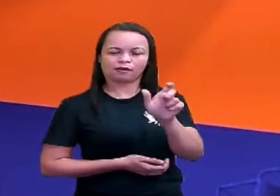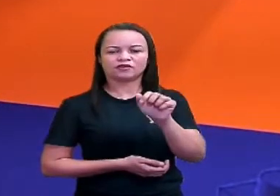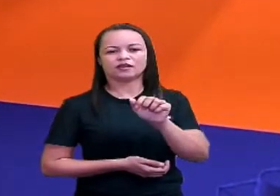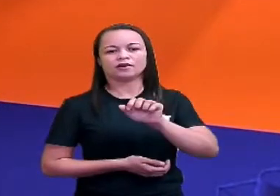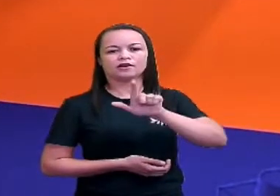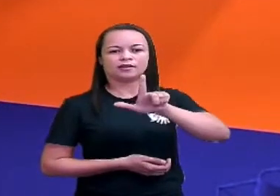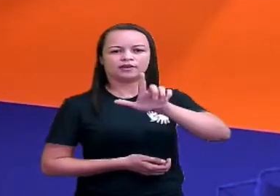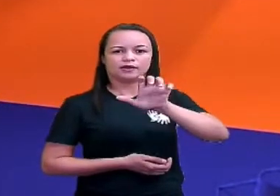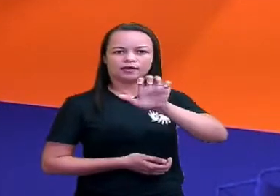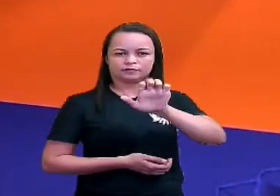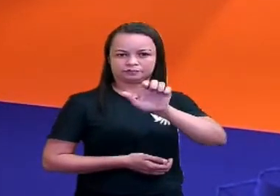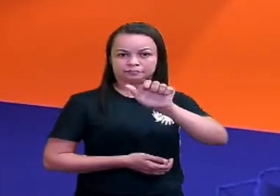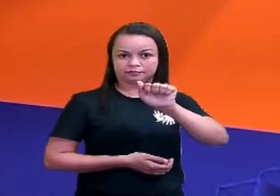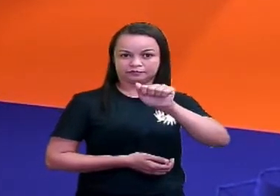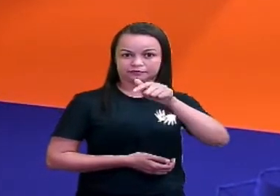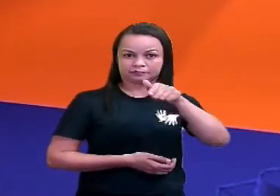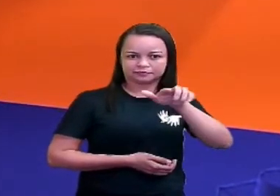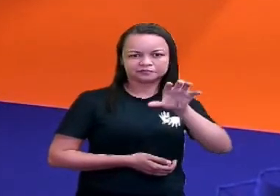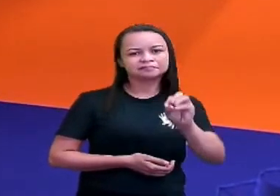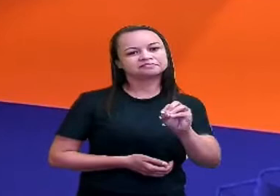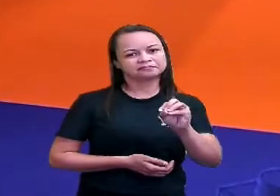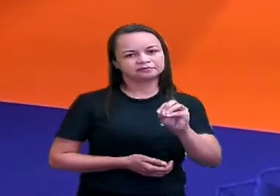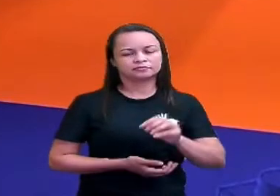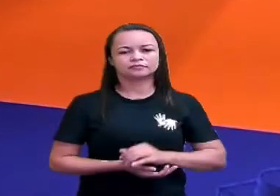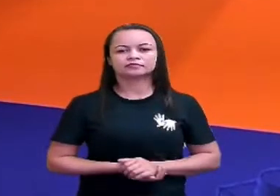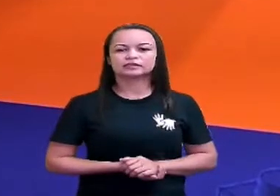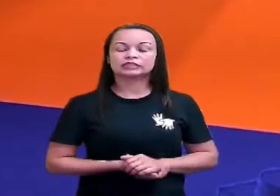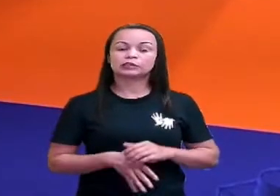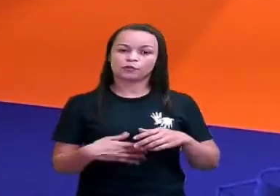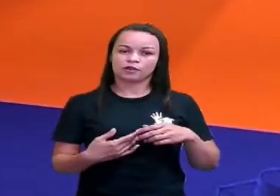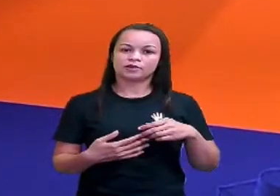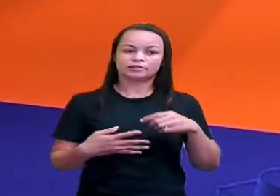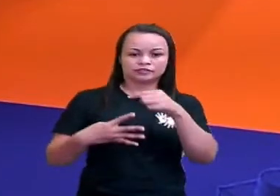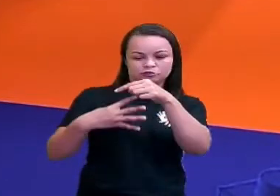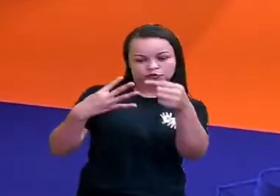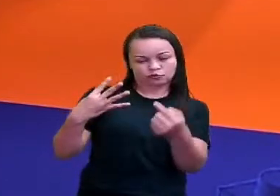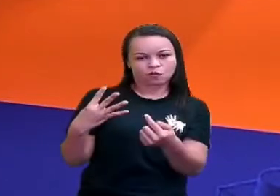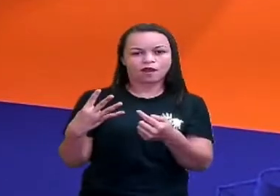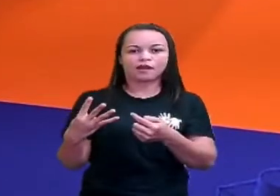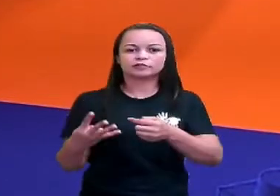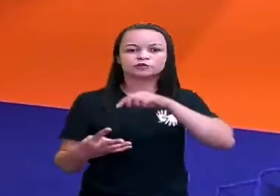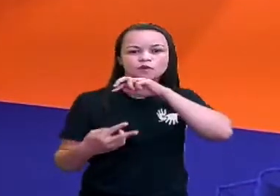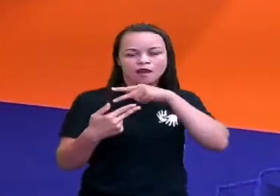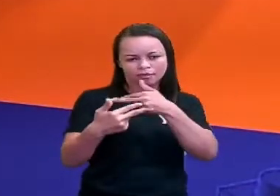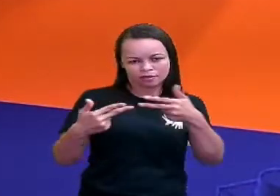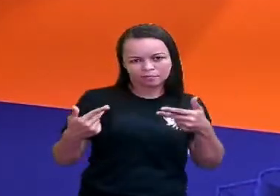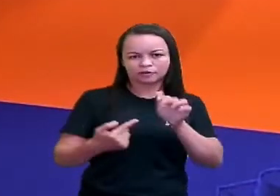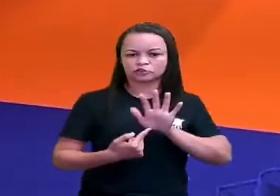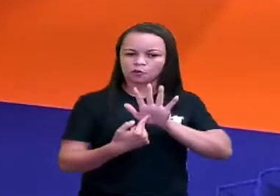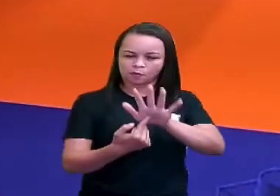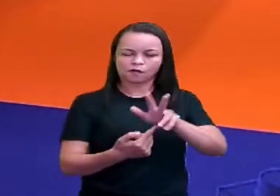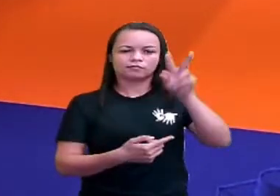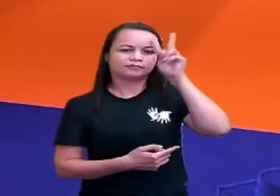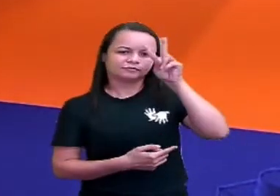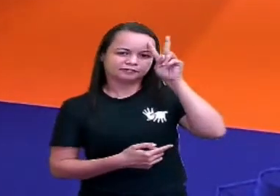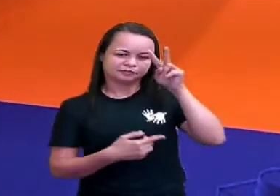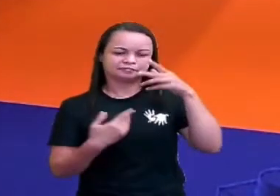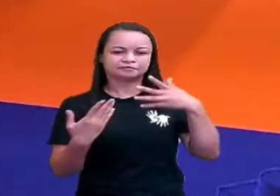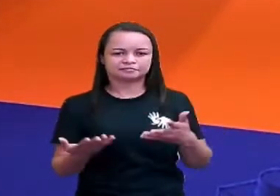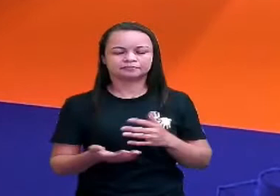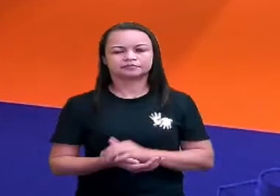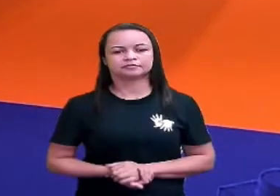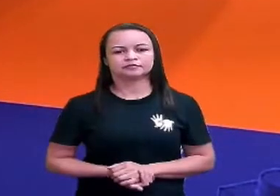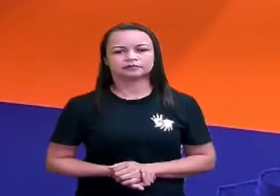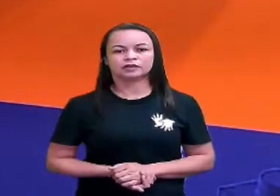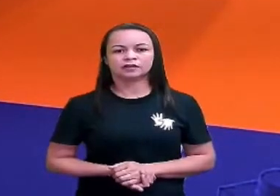Leão. Muito bem. Esses foram os animais que apareceram nessa história. Mas agora a gente